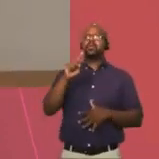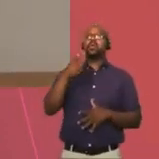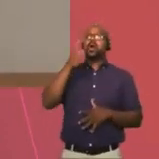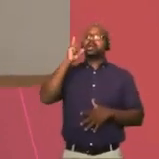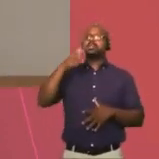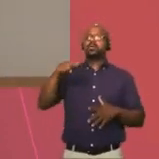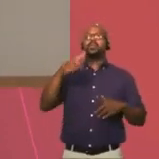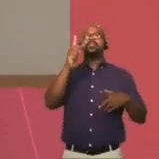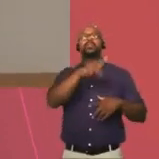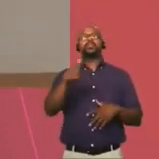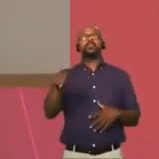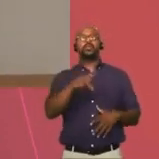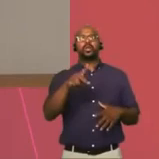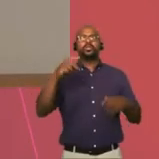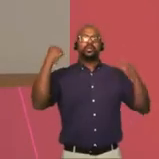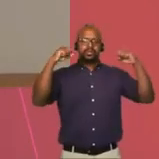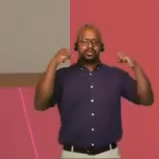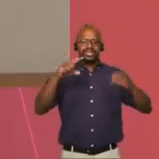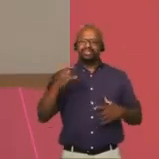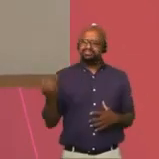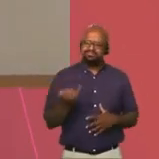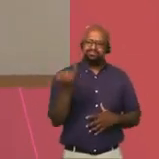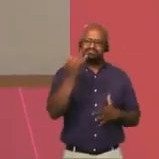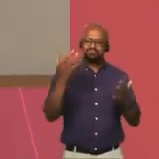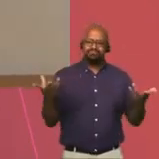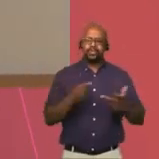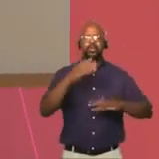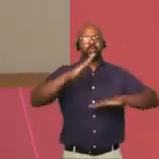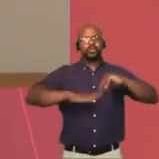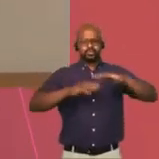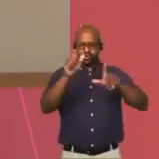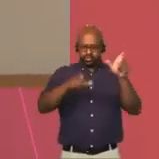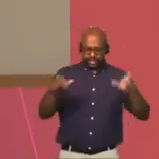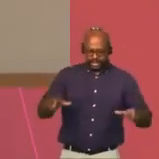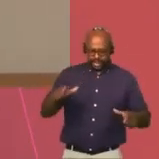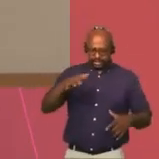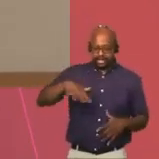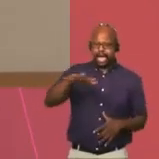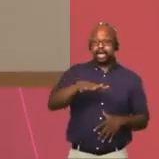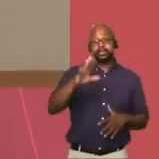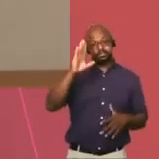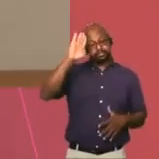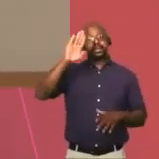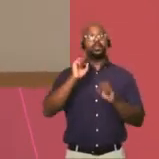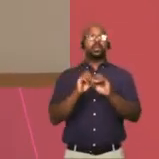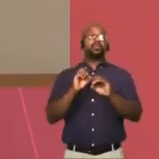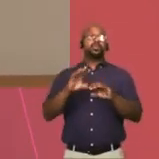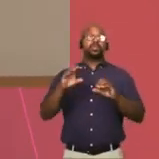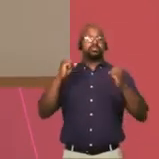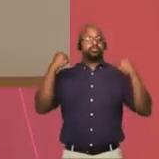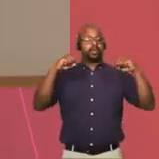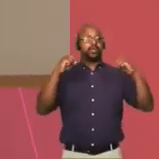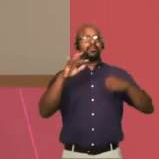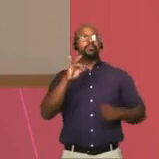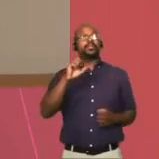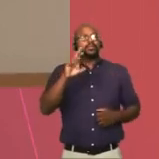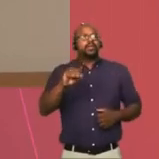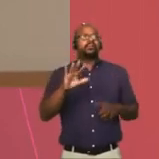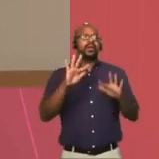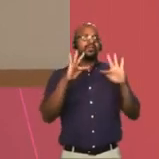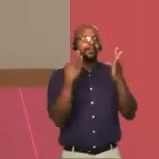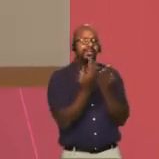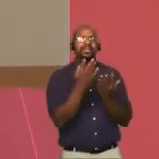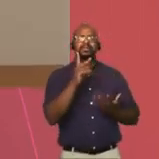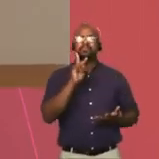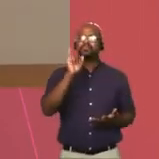comprou seus versão física acho que a relevância e importância dos profissionais da área inclusive educadores físicos assim ela para as